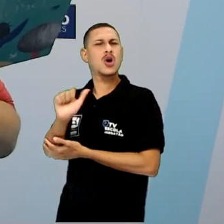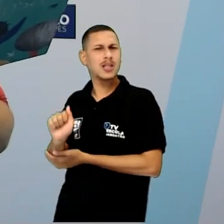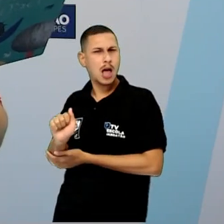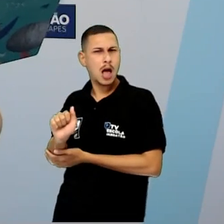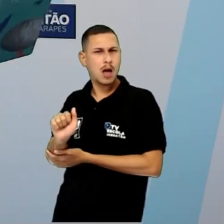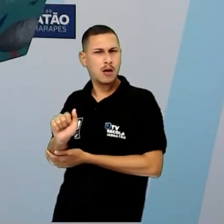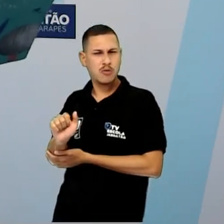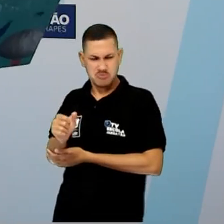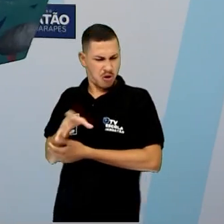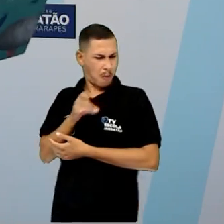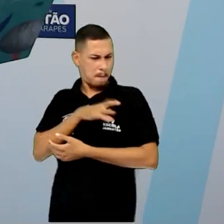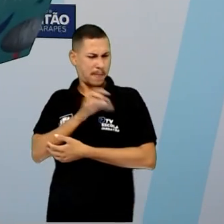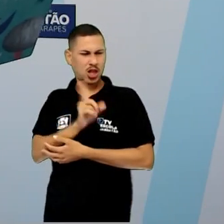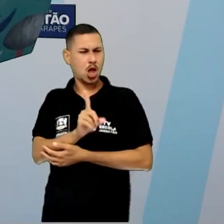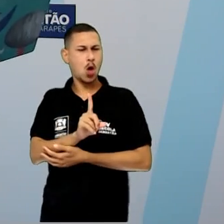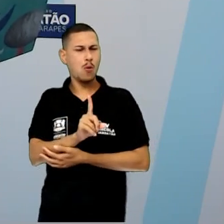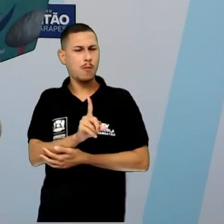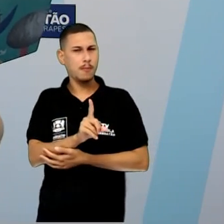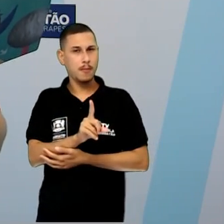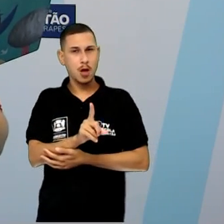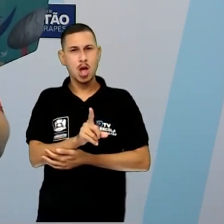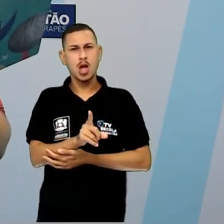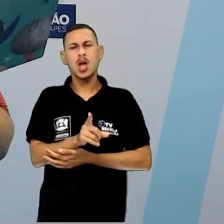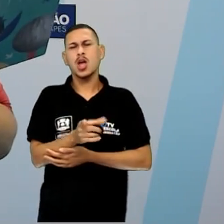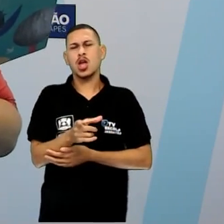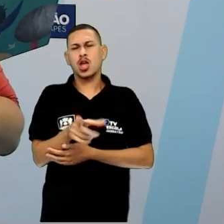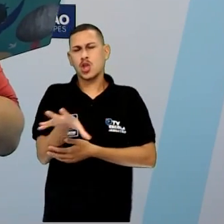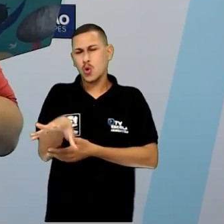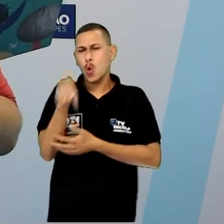intimidou. Buscou o mais perfeito sopro para cantar.